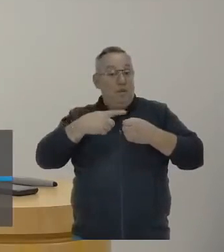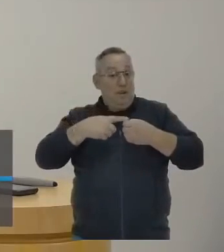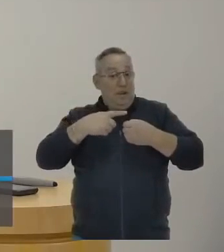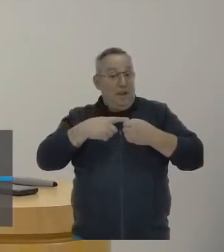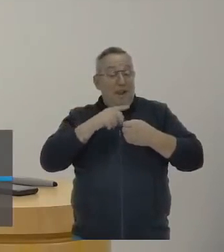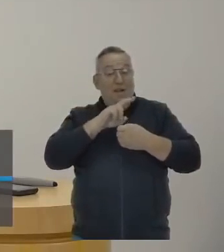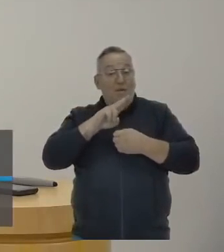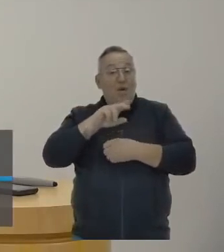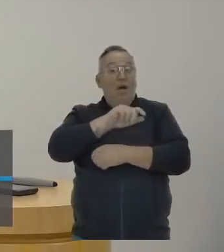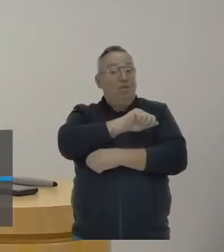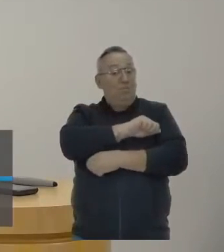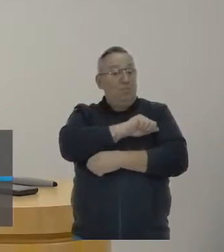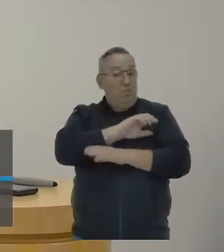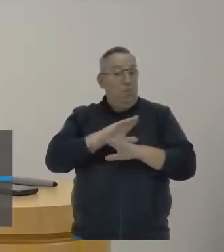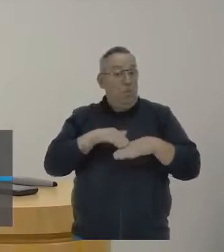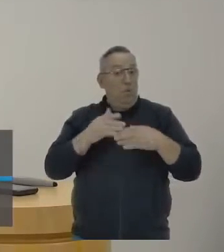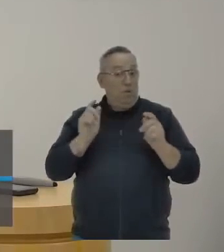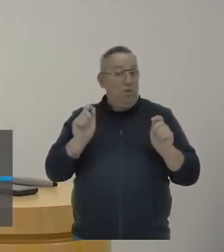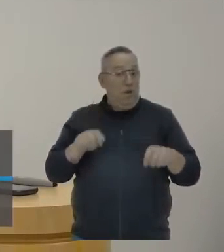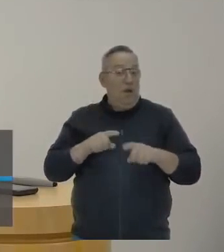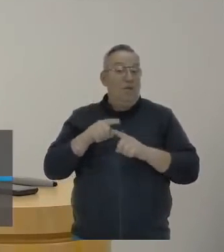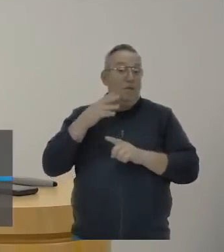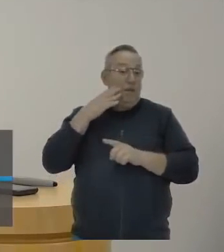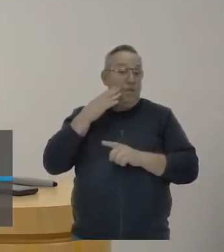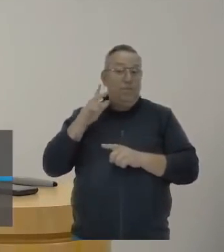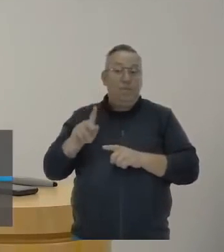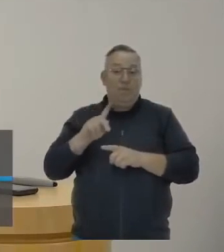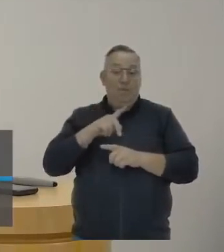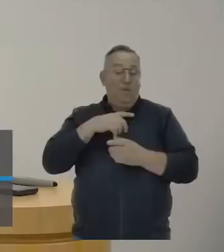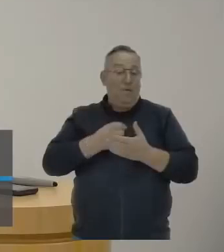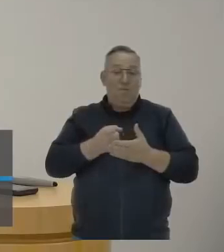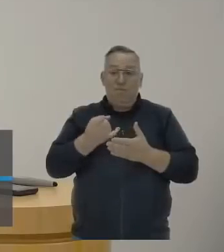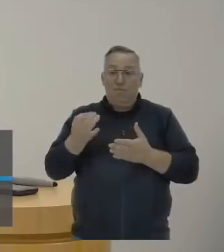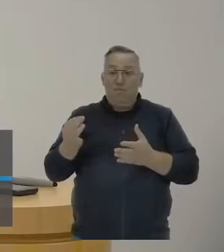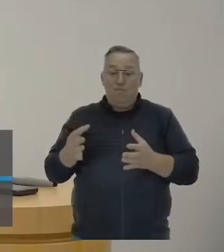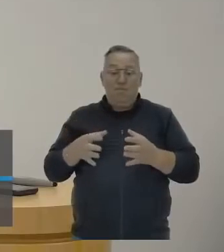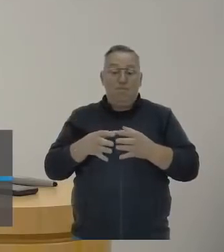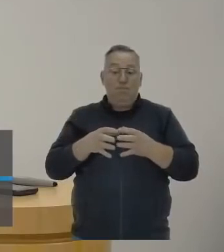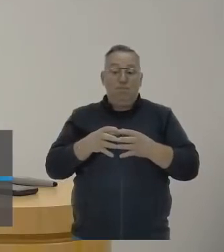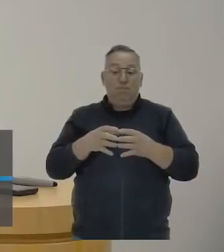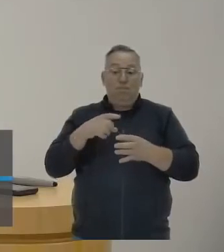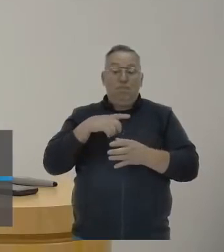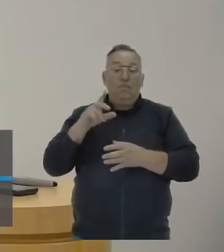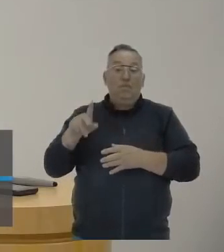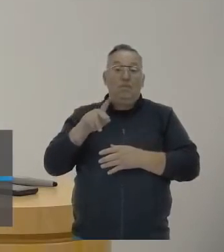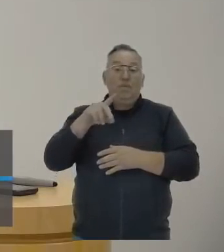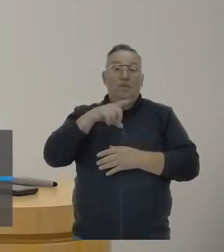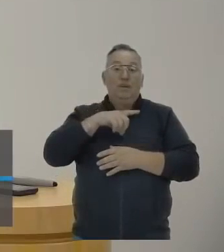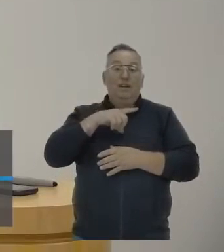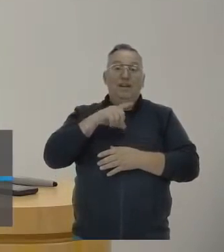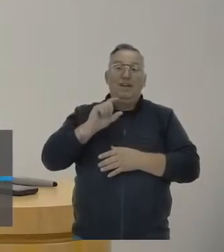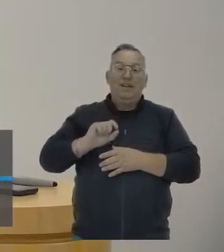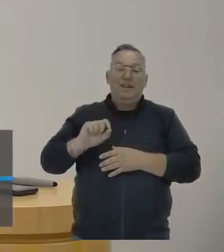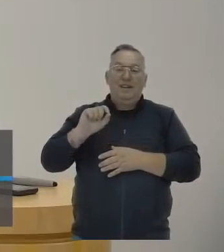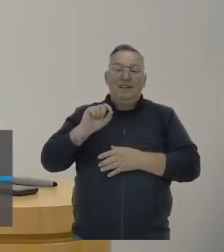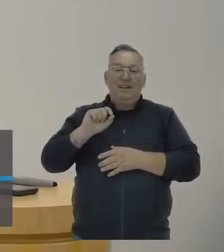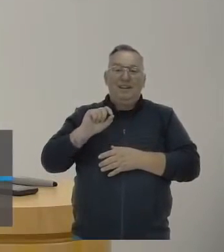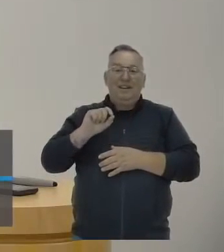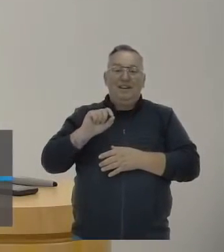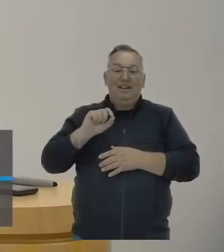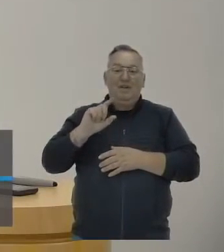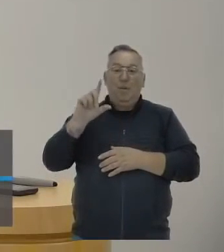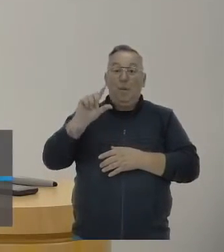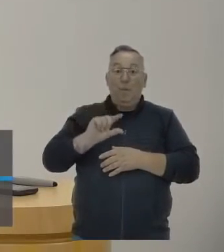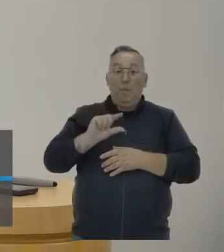nome dos alunos. Quando der, a gente sabe que tem professor que tem muita turma, fica difícil. A gente tem professores que tem